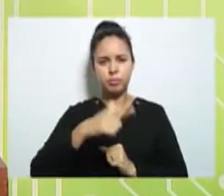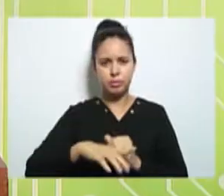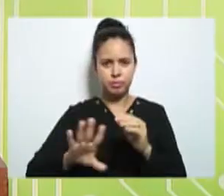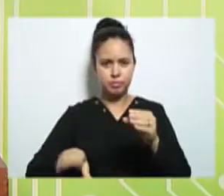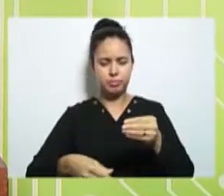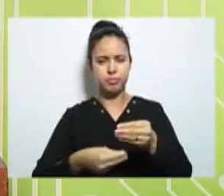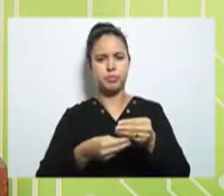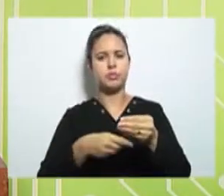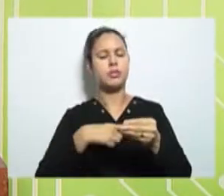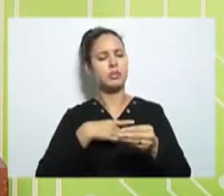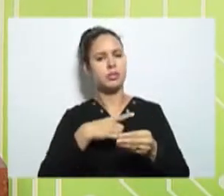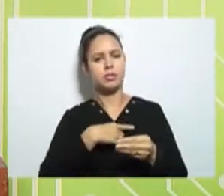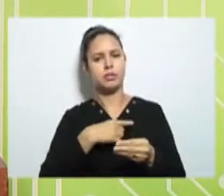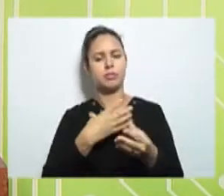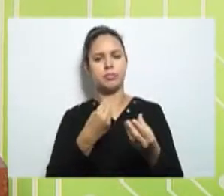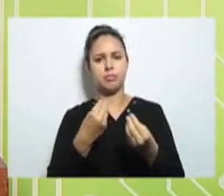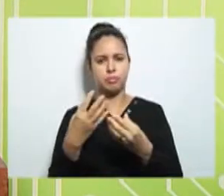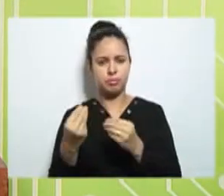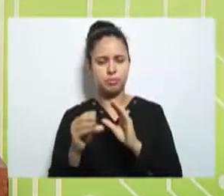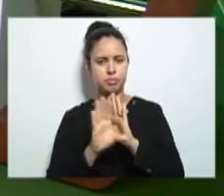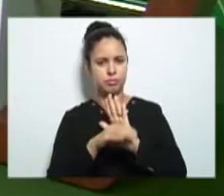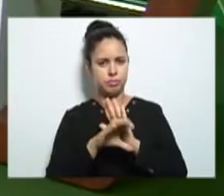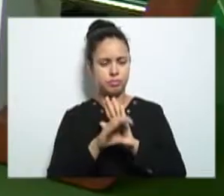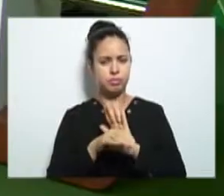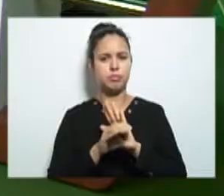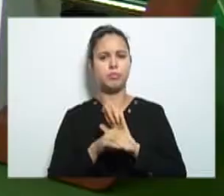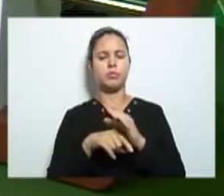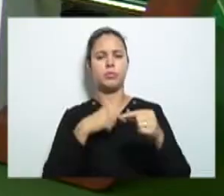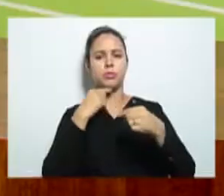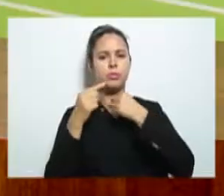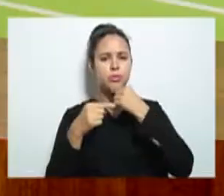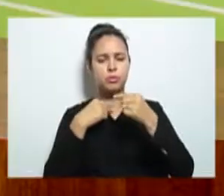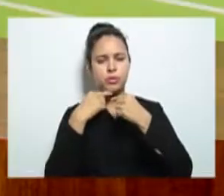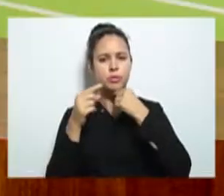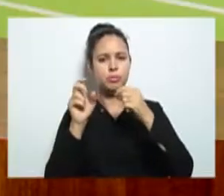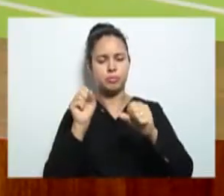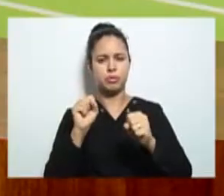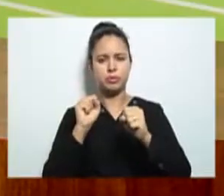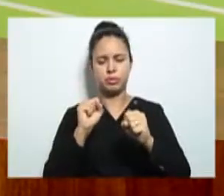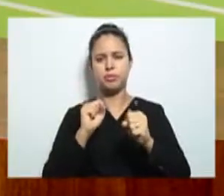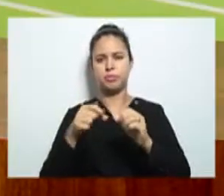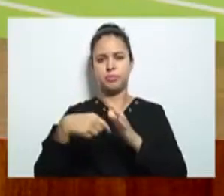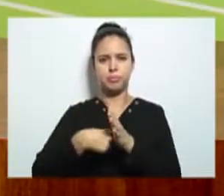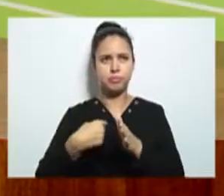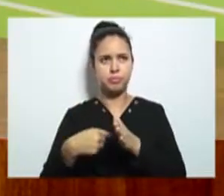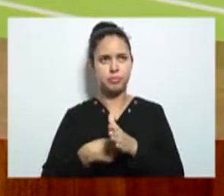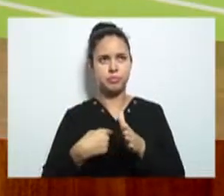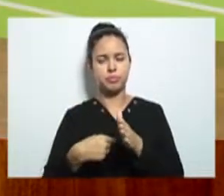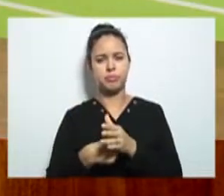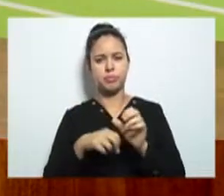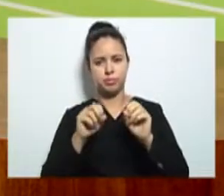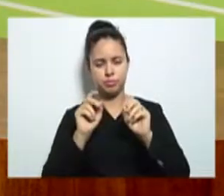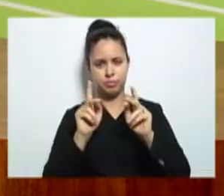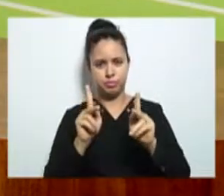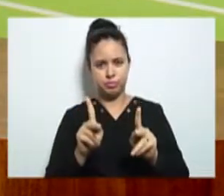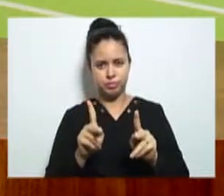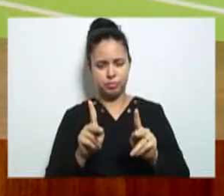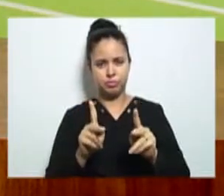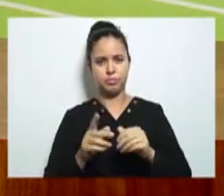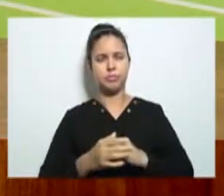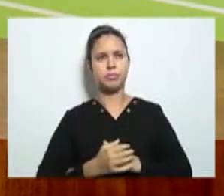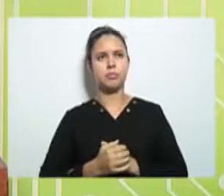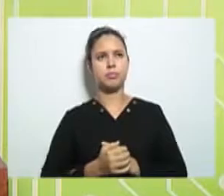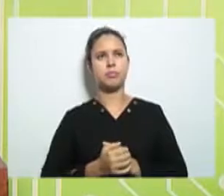tem muita coisa para aprender, então, tá bom, gente? Então não deixem as dúvidas, né, professor? Mandem todas as dúvidas de vocês aqui. Vamos acompanhar para a gente inicializar o conteúdo,